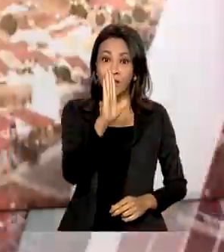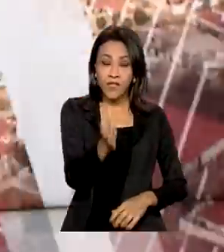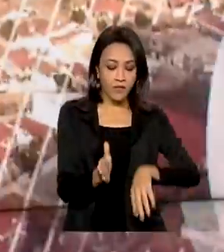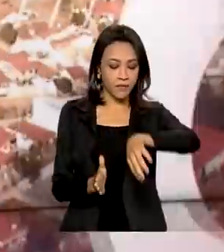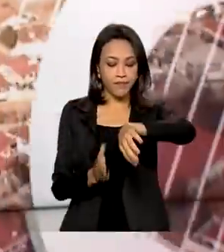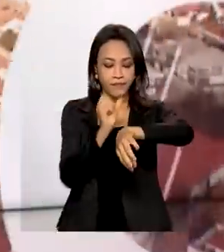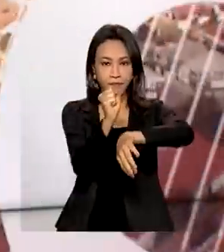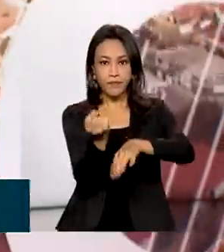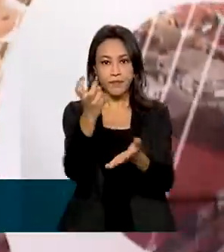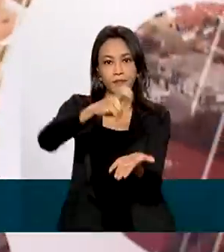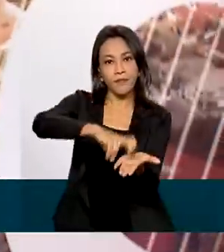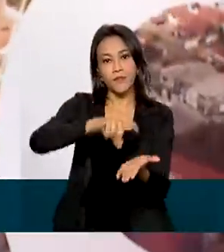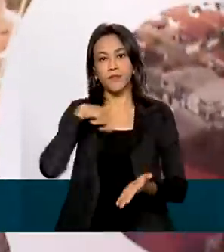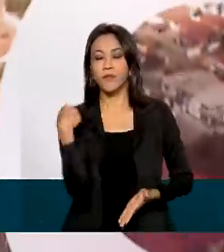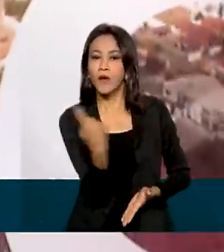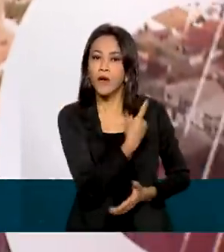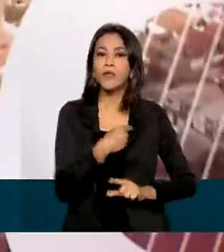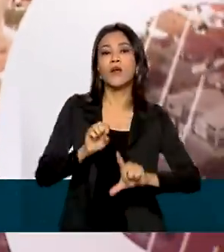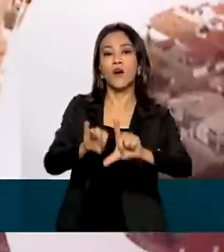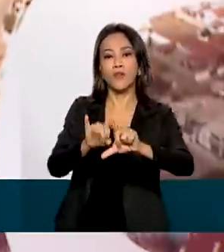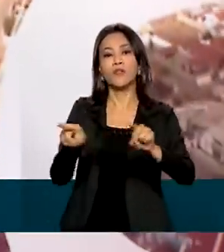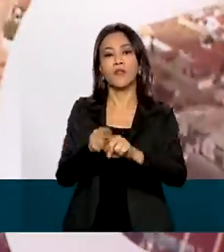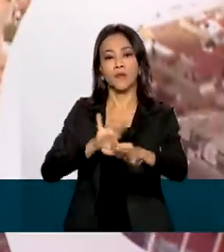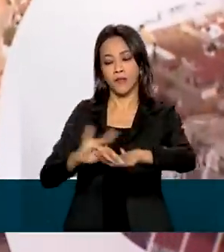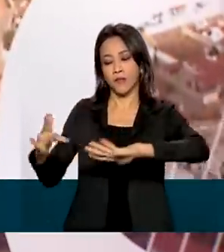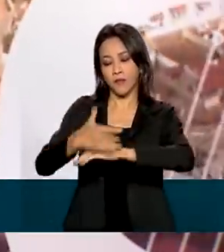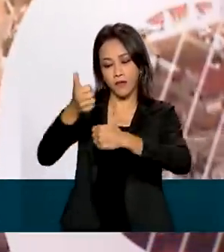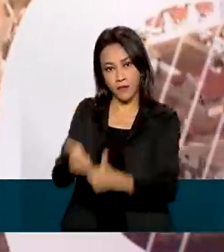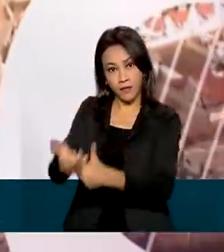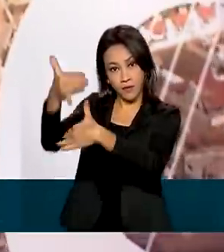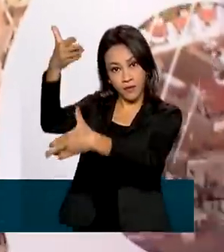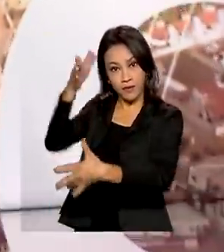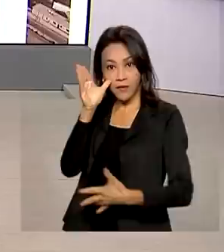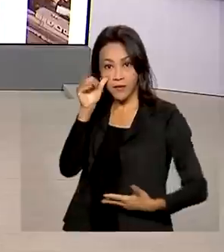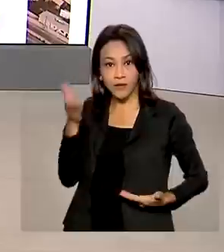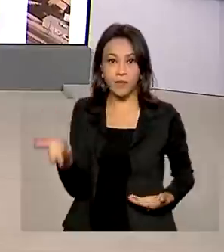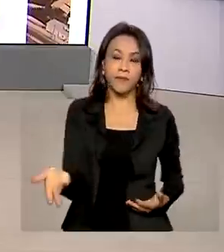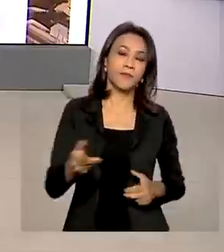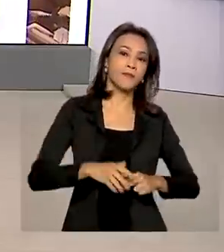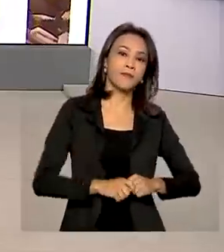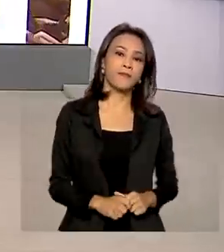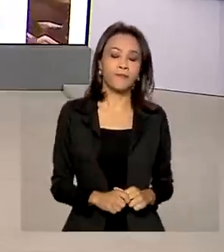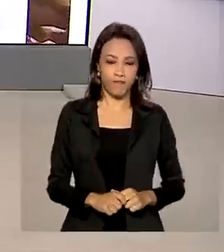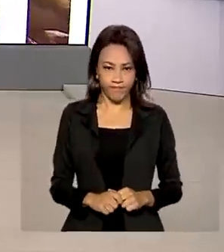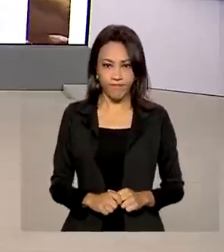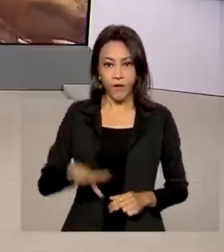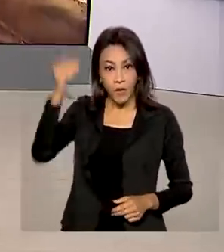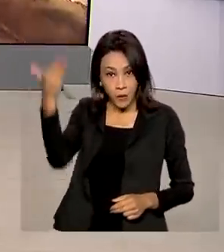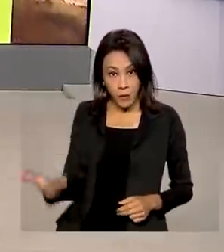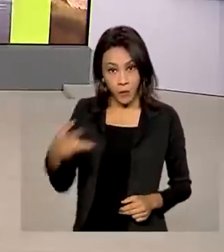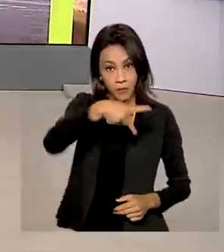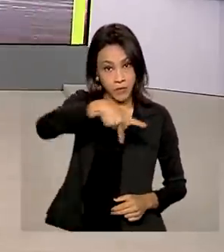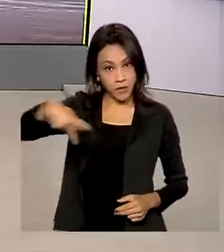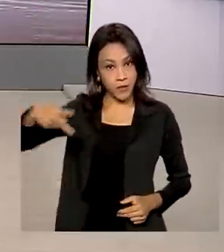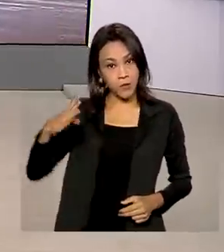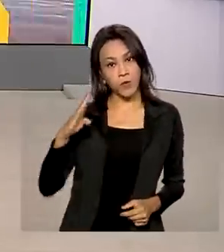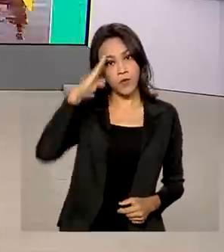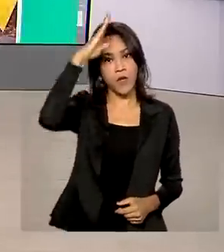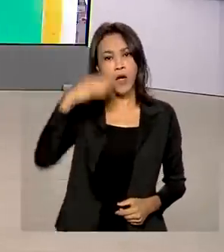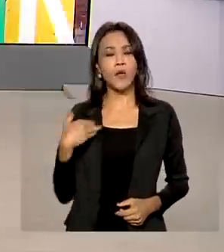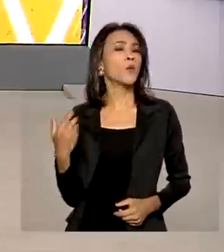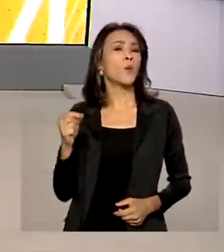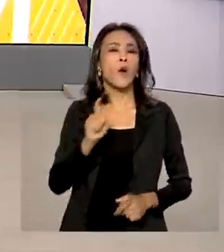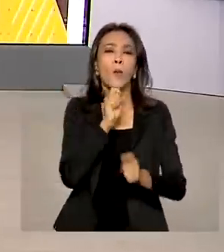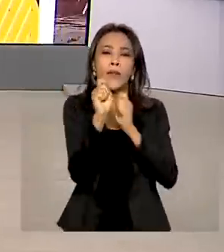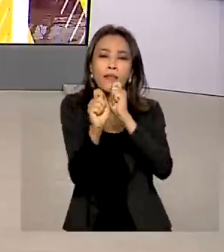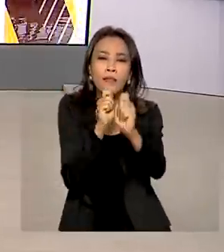Oito horas da manhã, estamos ao vivo também pelas redes sociais. O presidente Jair Bolsonaro concedeu uma